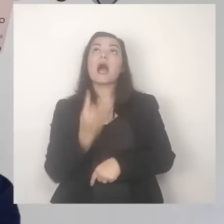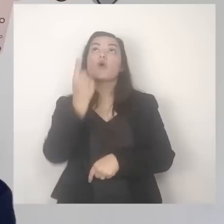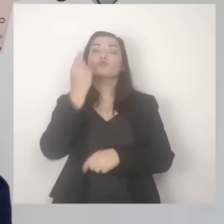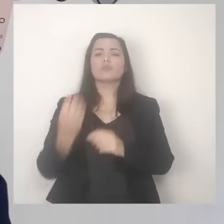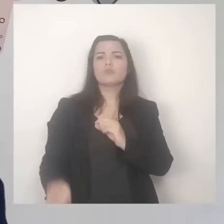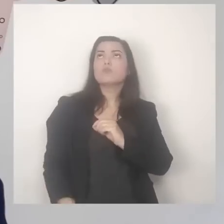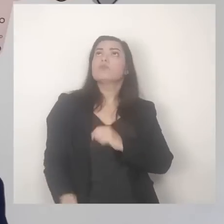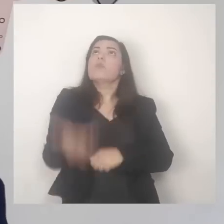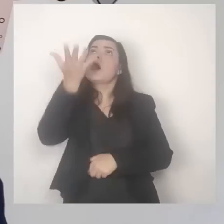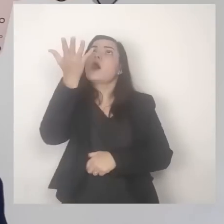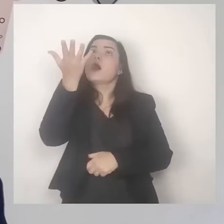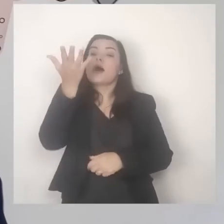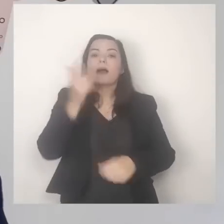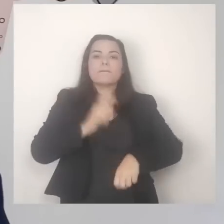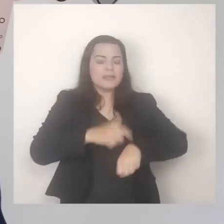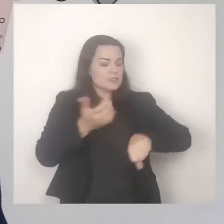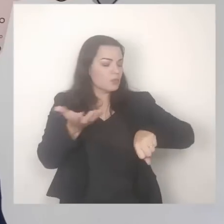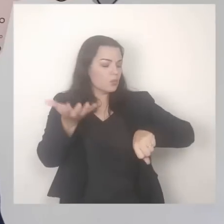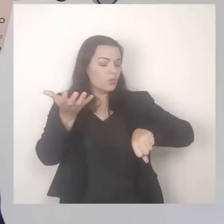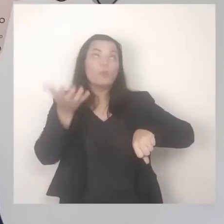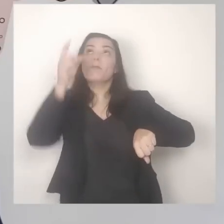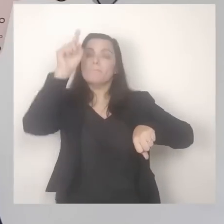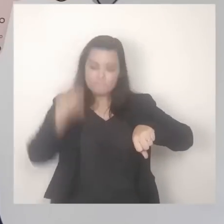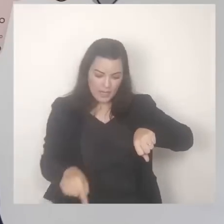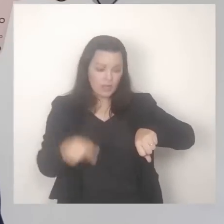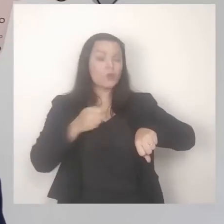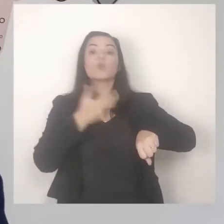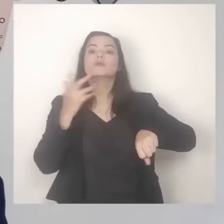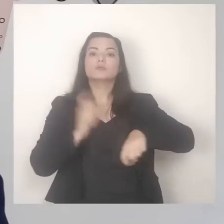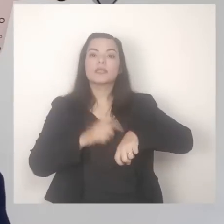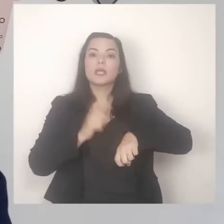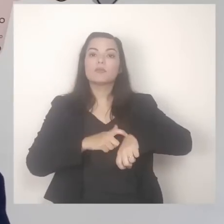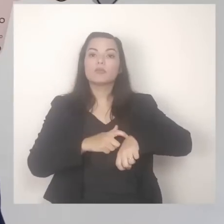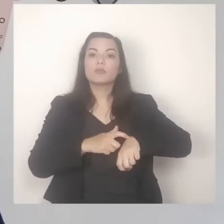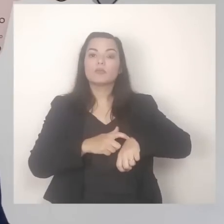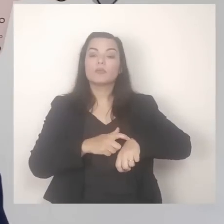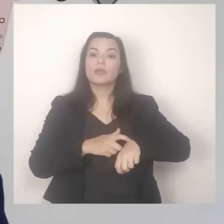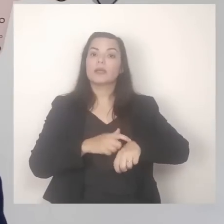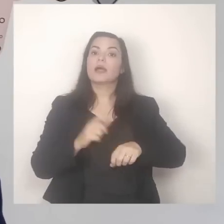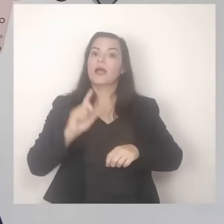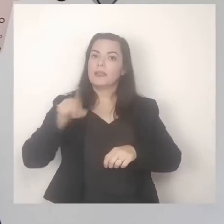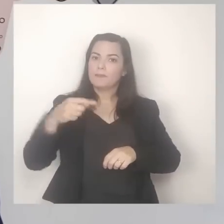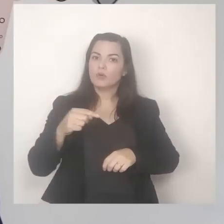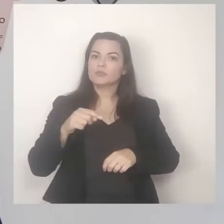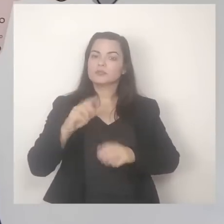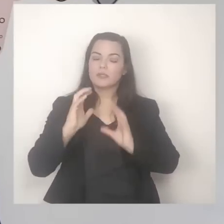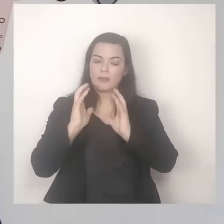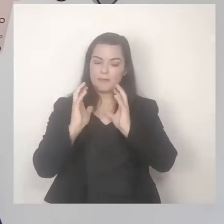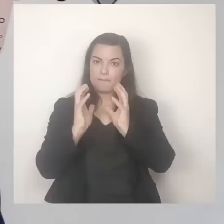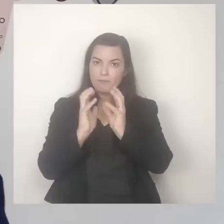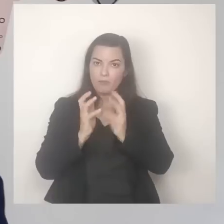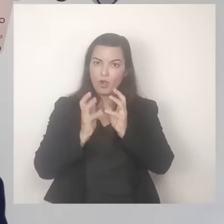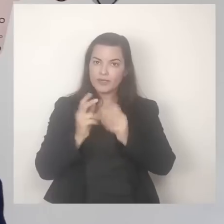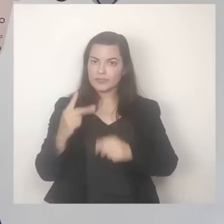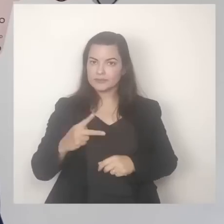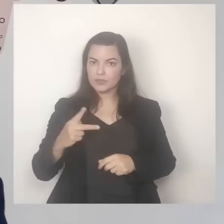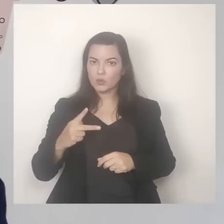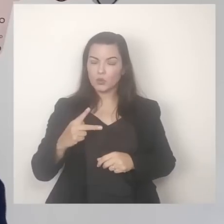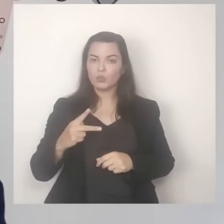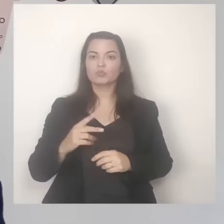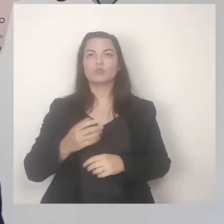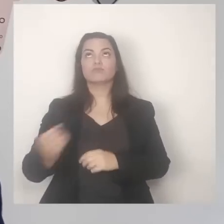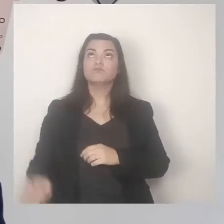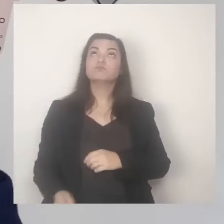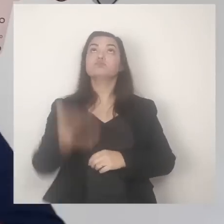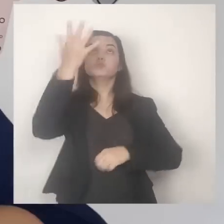e marca quanto tempo demorou para a bolinha chegar no chão. Joga a bolinha média, mede o tempo. E joga a